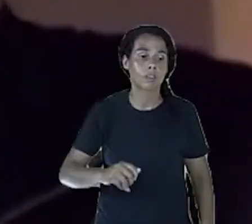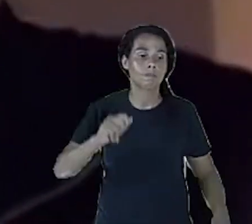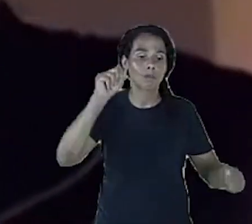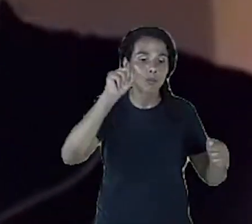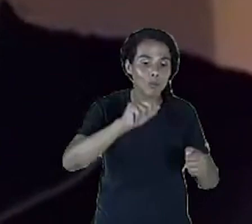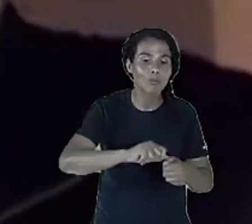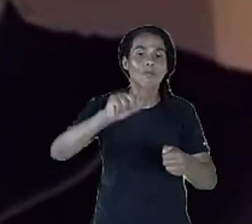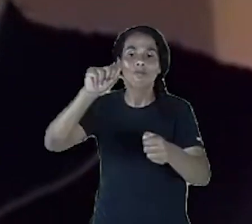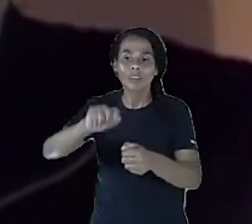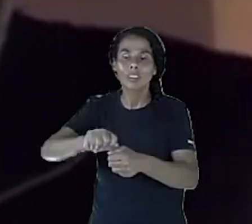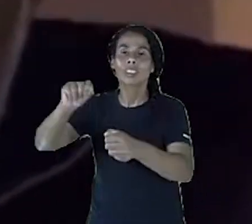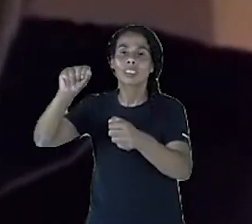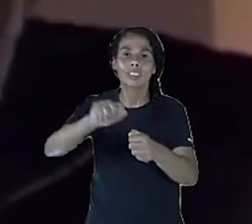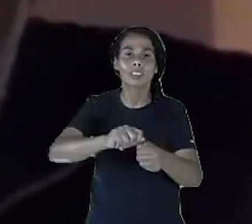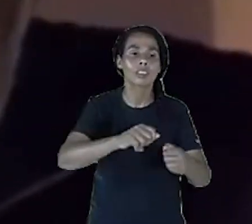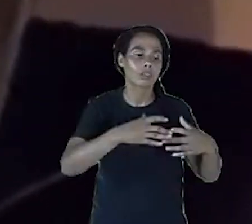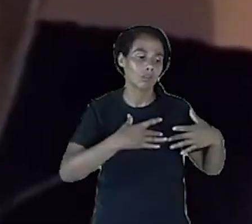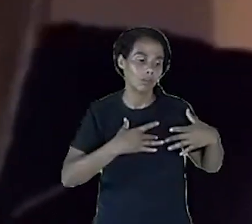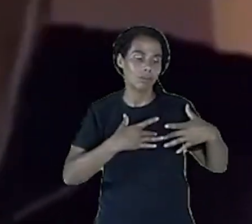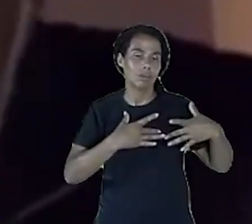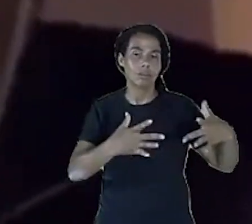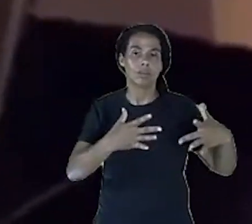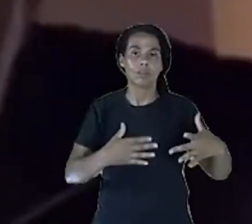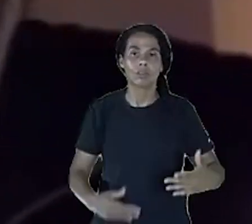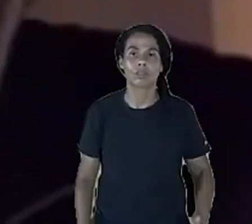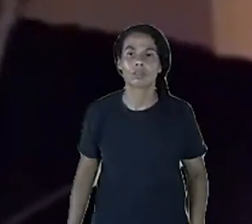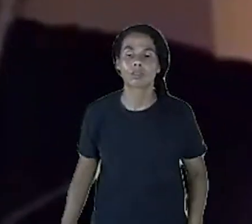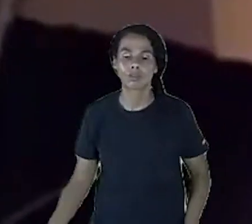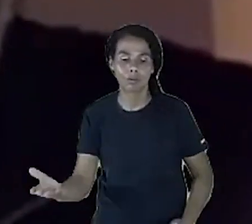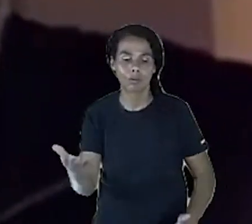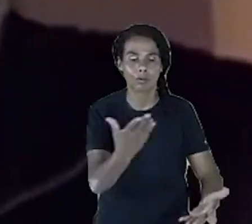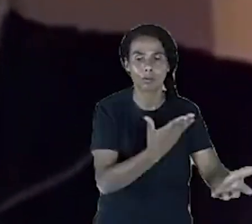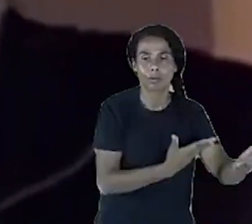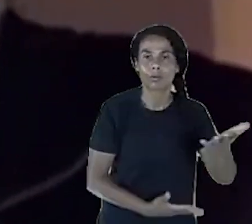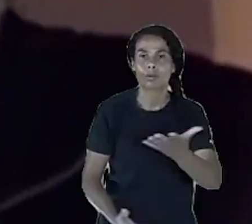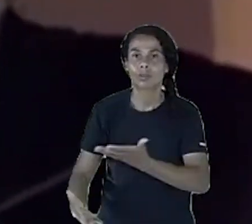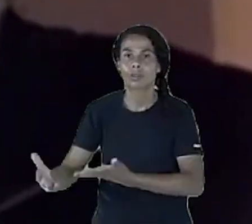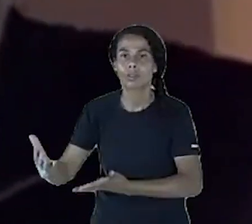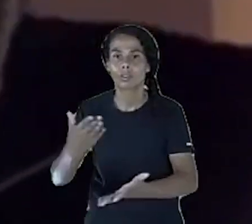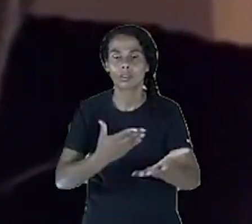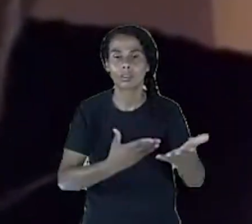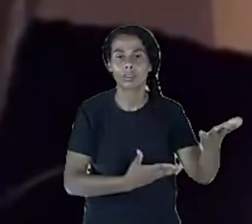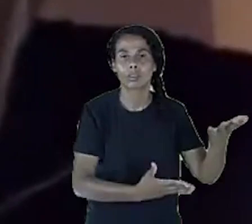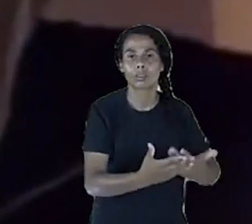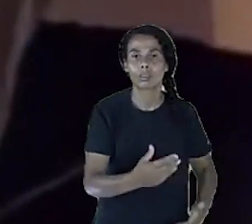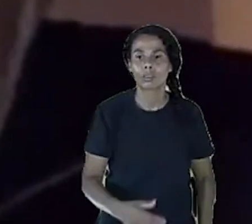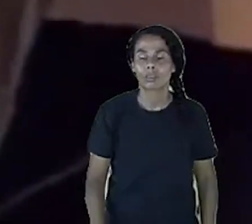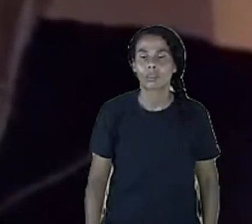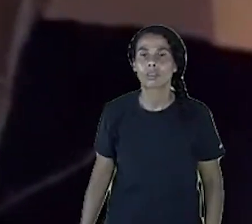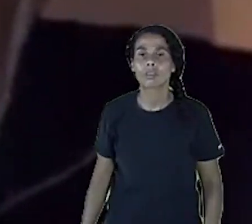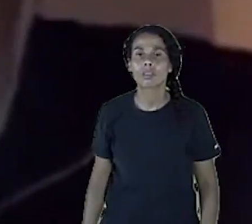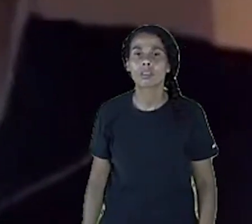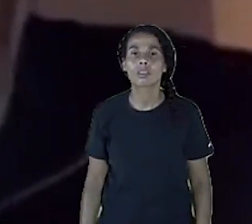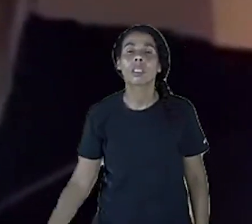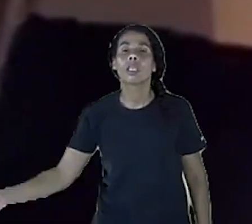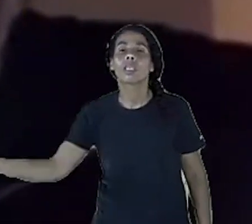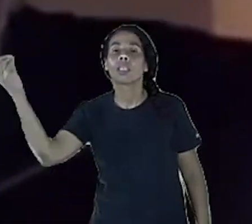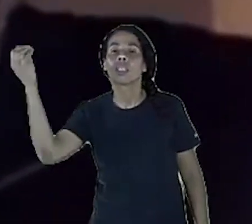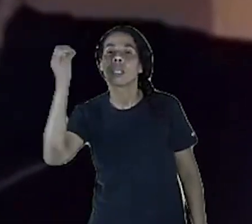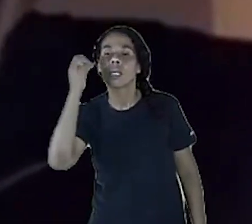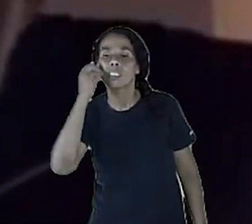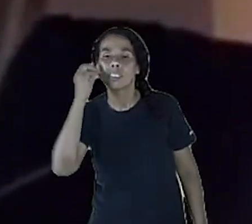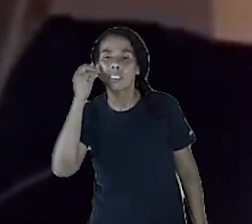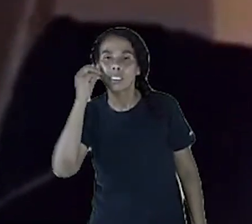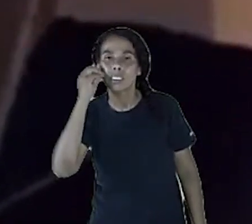agir, que vai nos levar a fazer mais coisas. Enfim, a